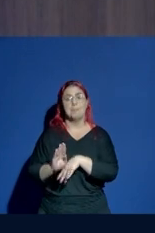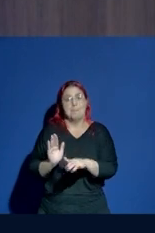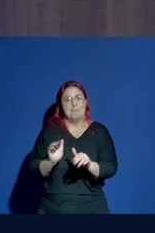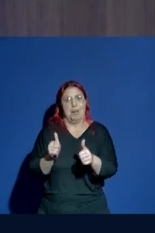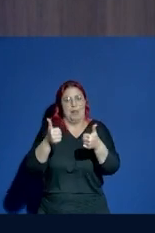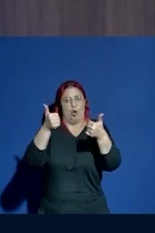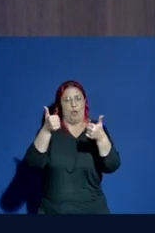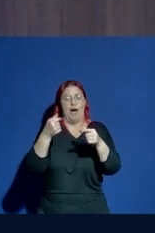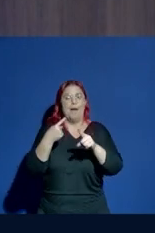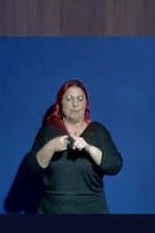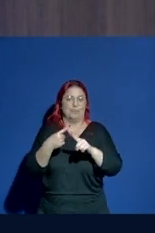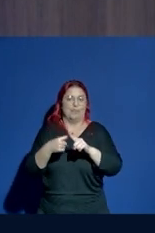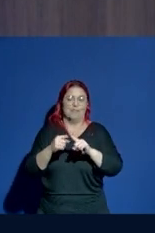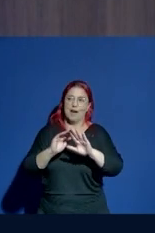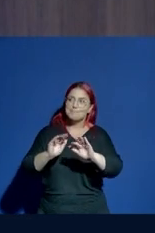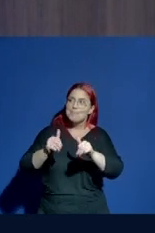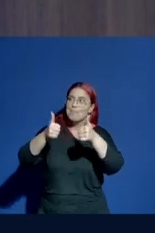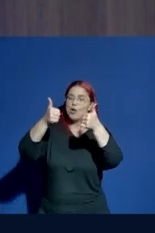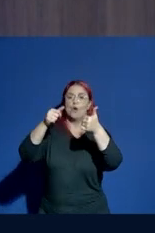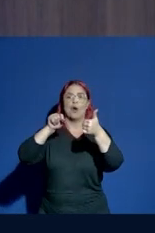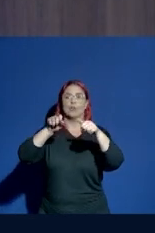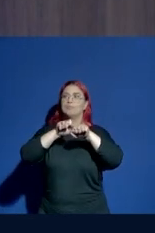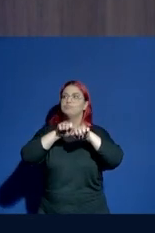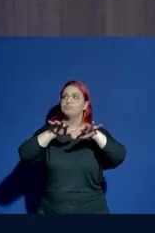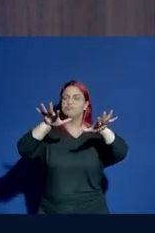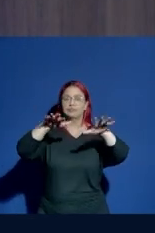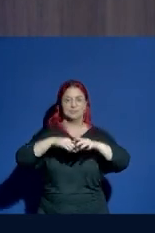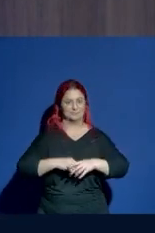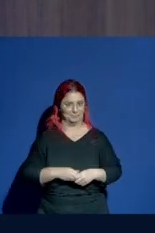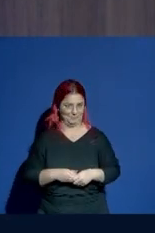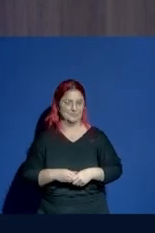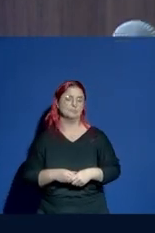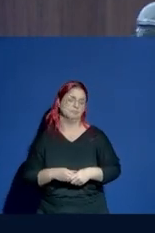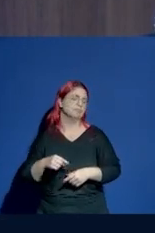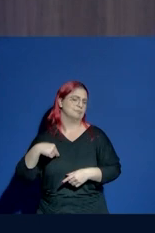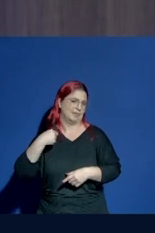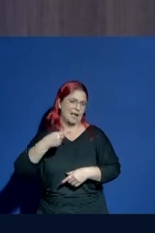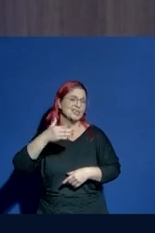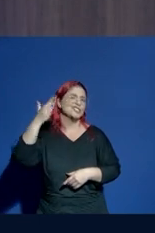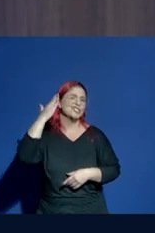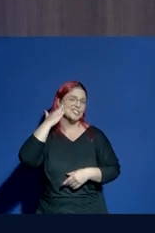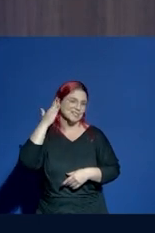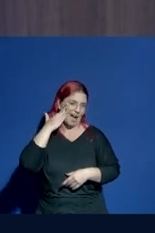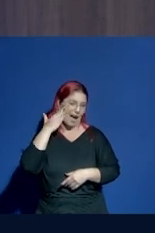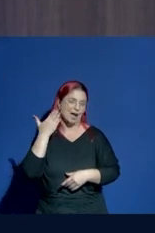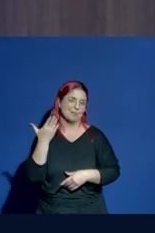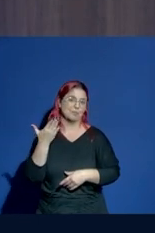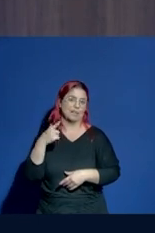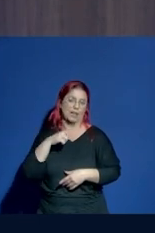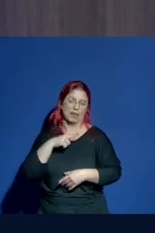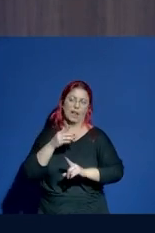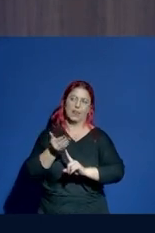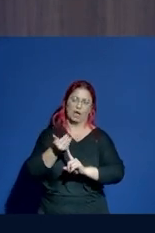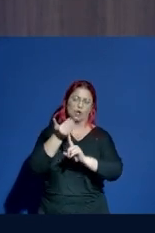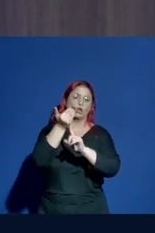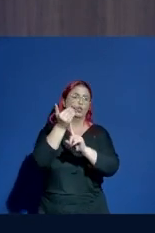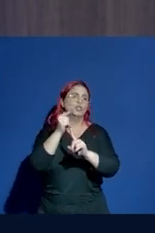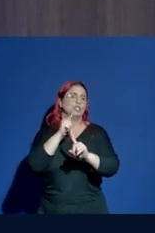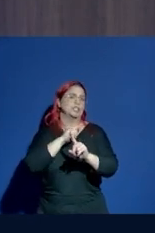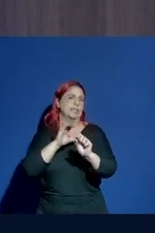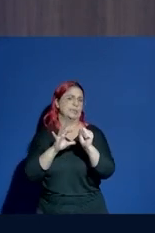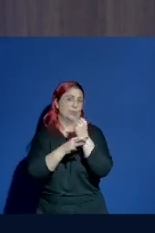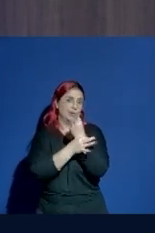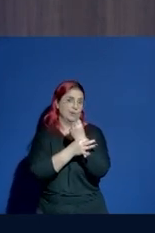porque vai robuster a nossa transmissão nacional e nós sabemos o quanto que o nosso sistema é moderno e seguro